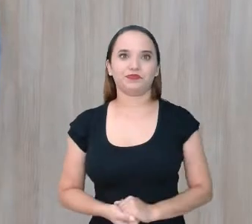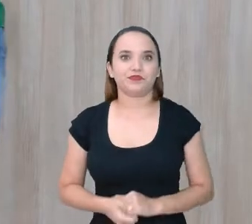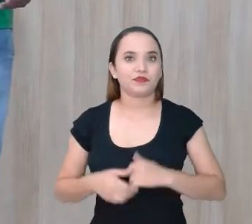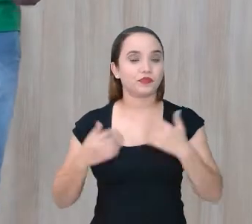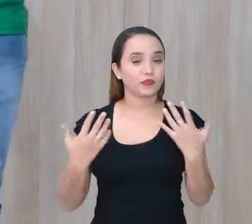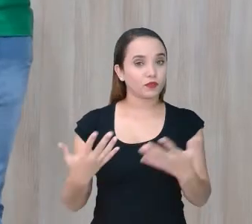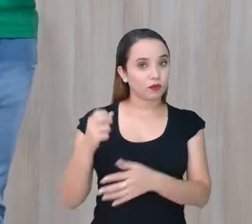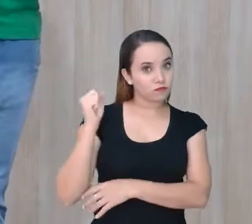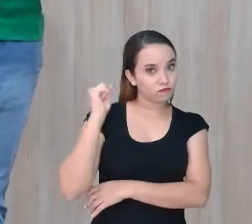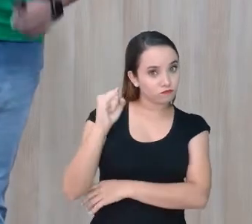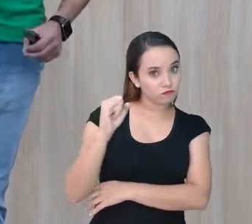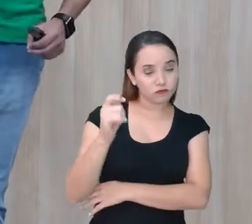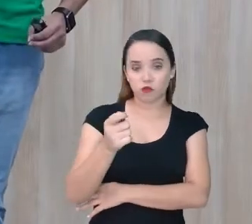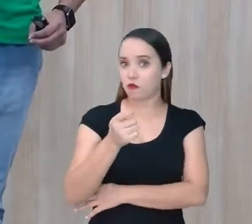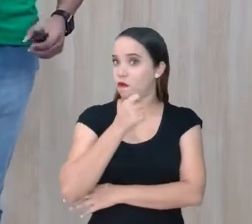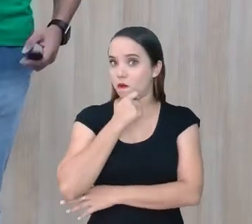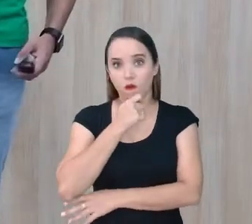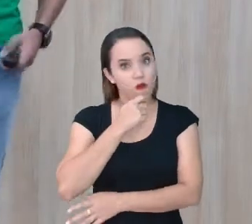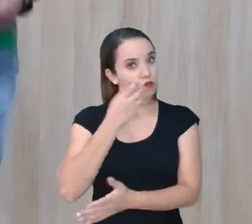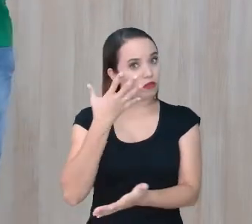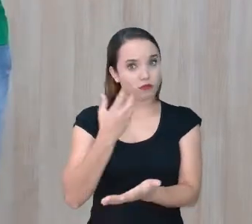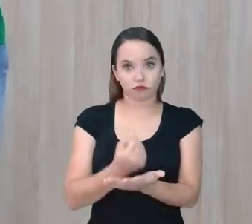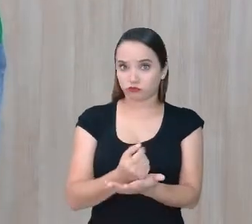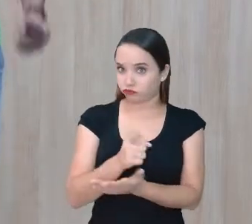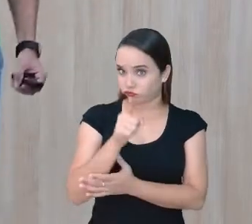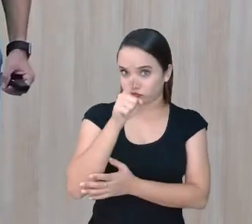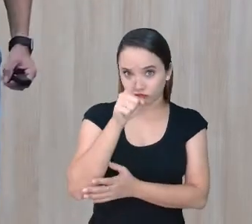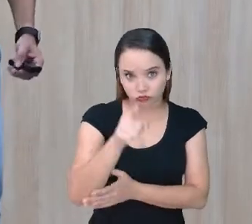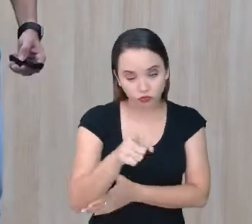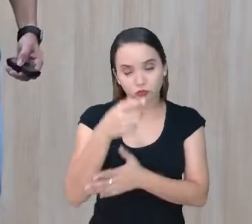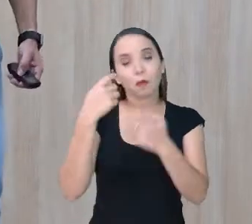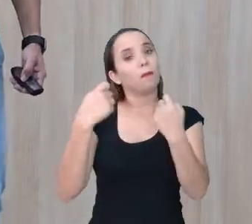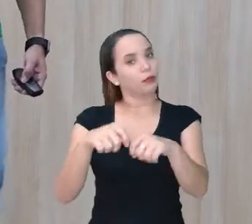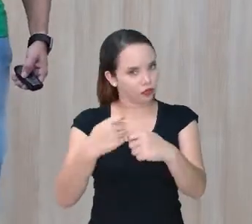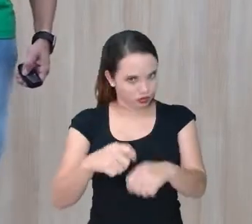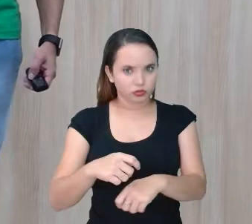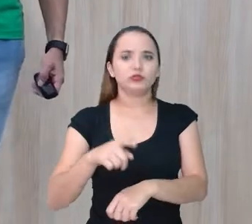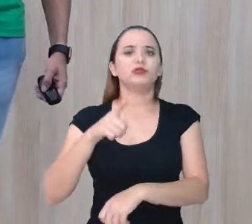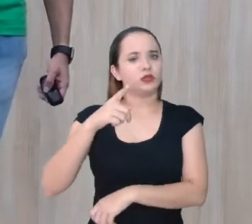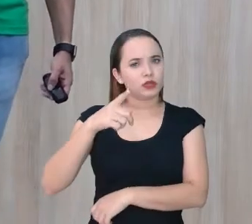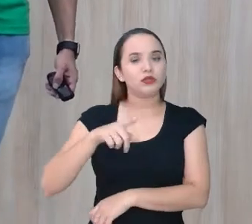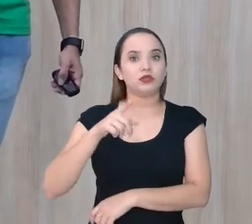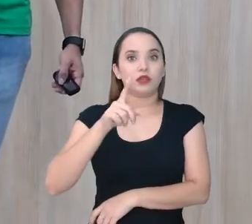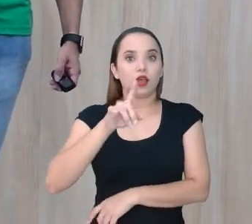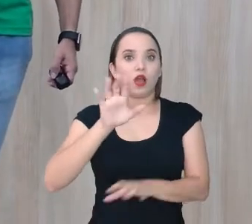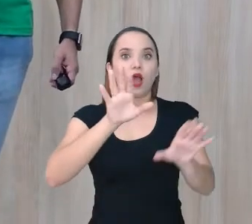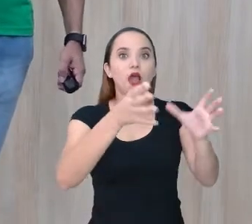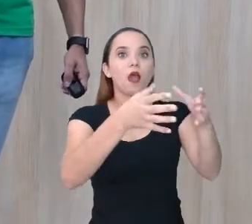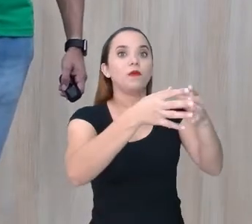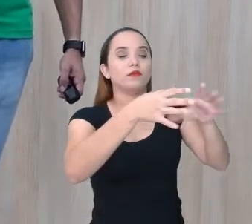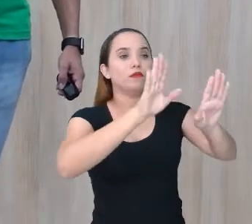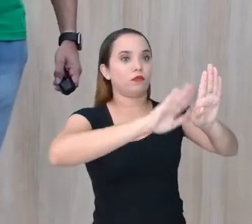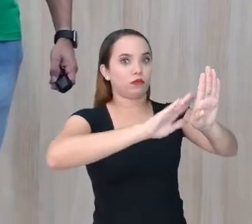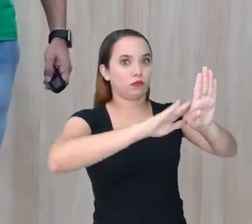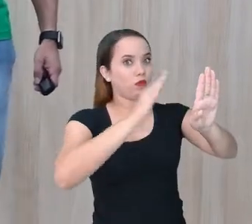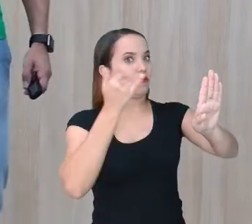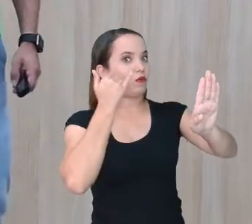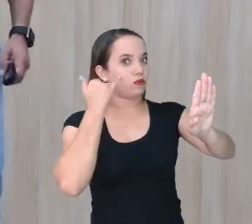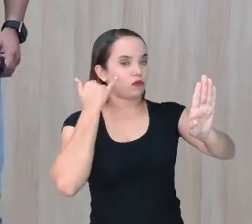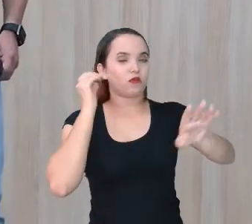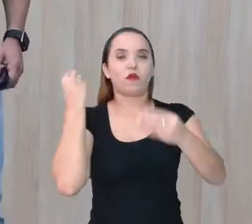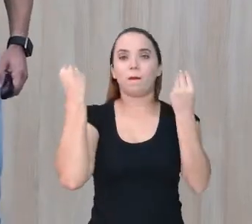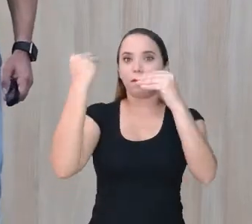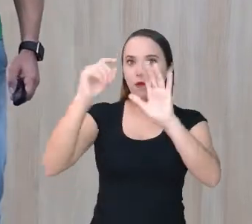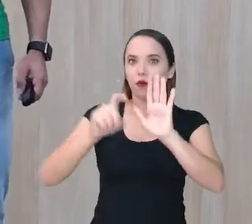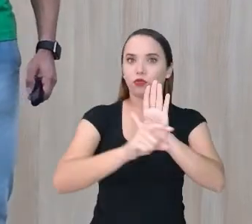se você não baixou ainda o aplicativo, faz o download do aplicativo, o Billy Jean vai colocar aí 2 QR Codes que vai